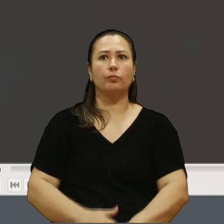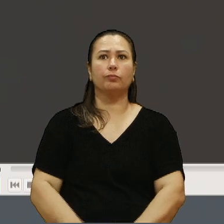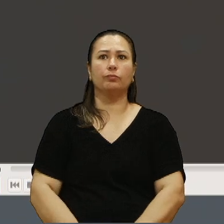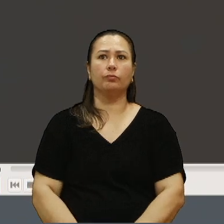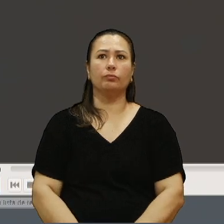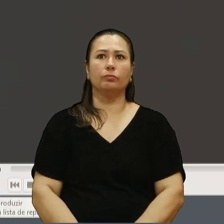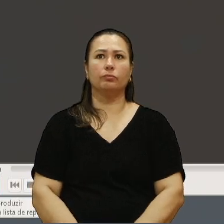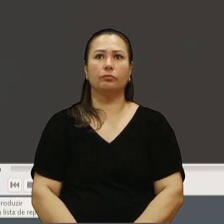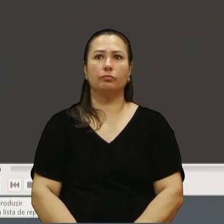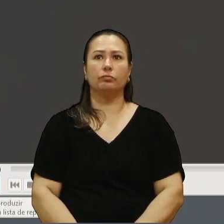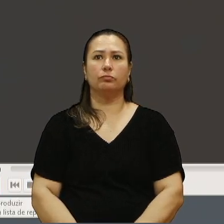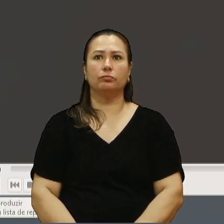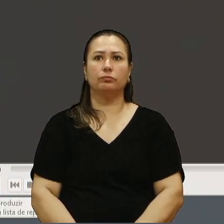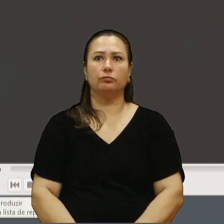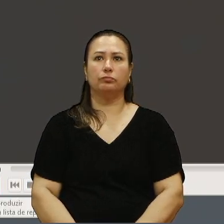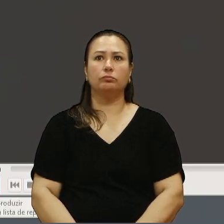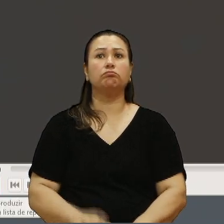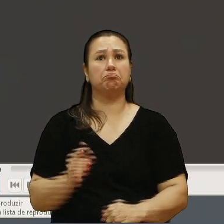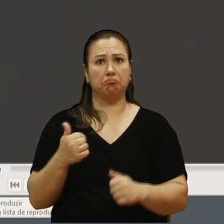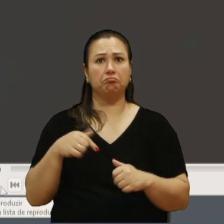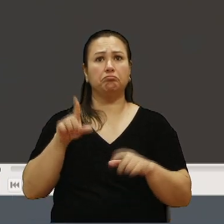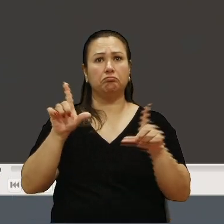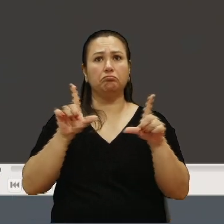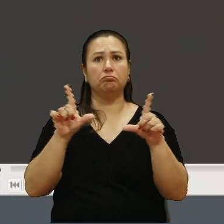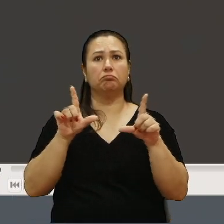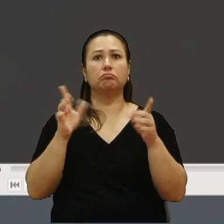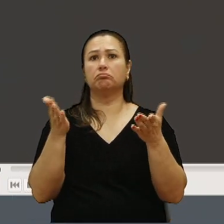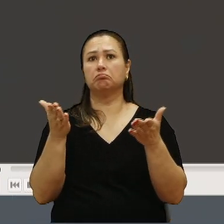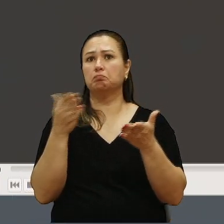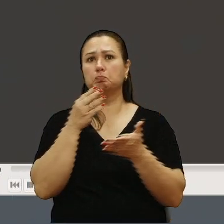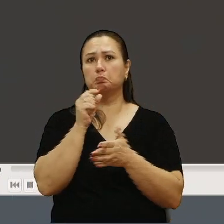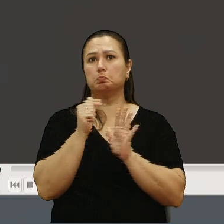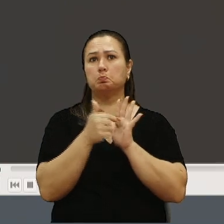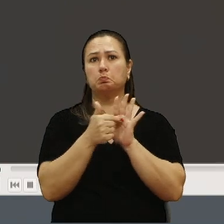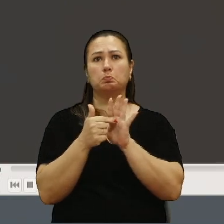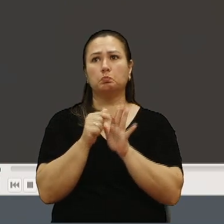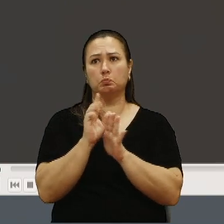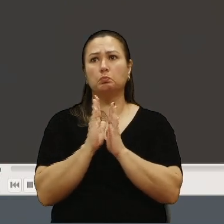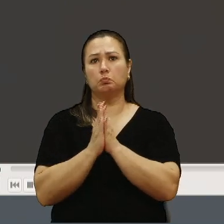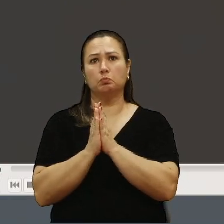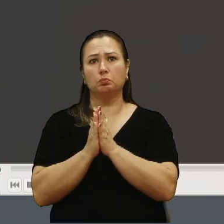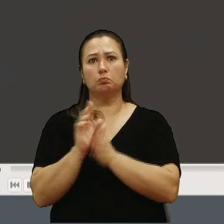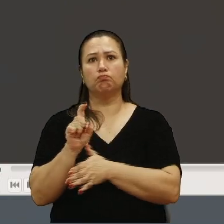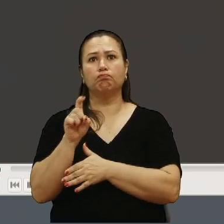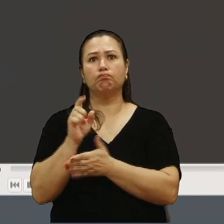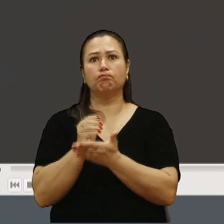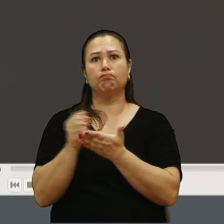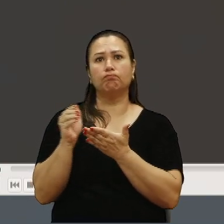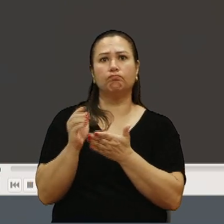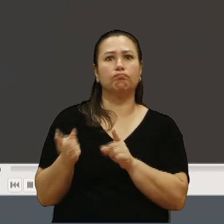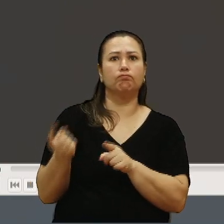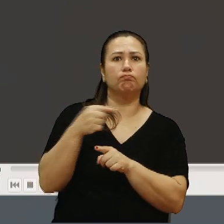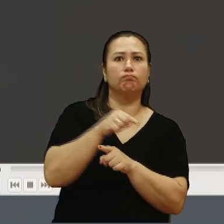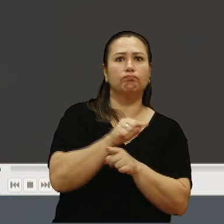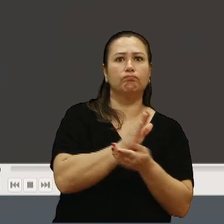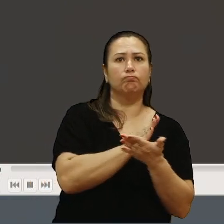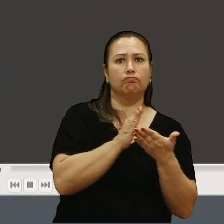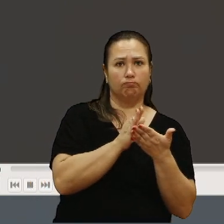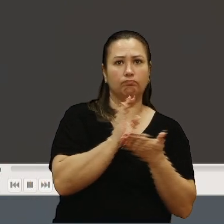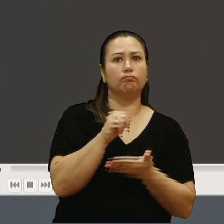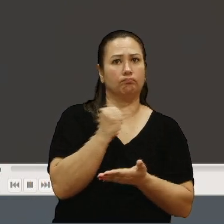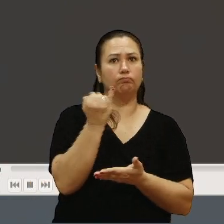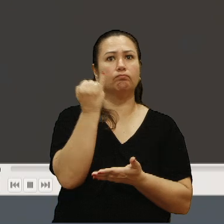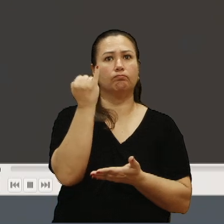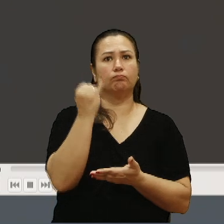Não, aqui a televisão, sim, essa televisão, essa é a minha, mas não estava aparecendo. Por gentileza, dá o play, por favor. Desde o início, que isso é importante.